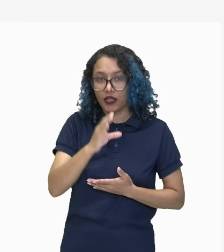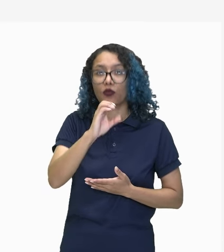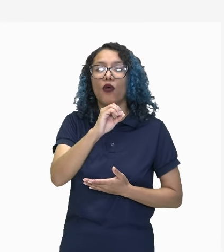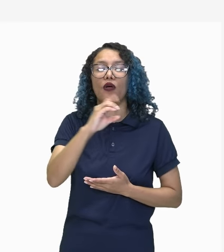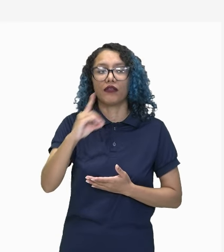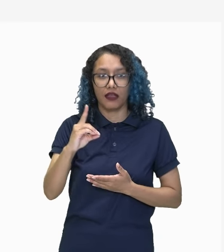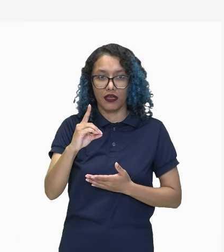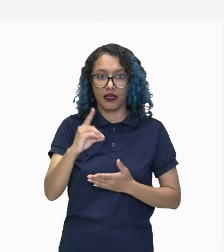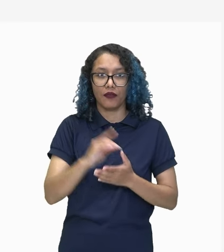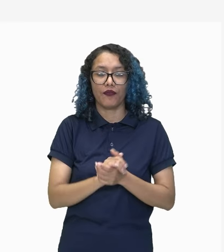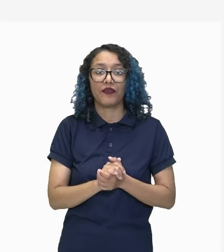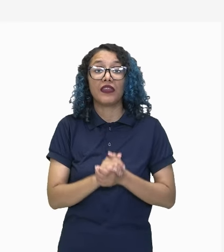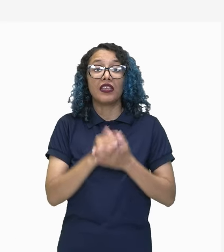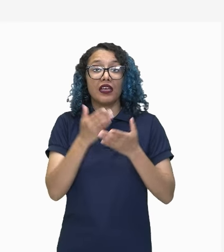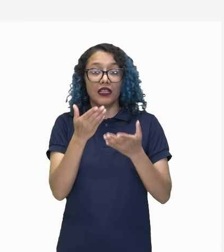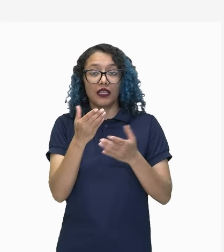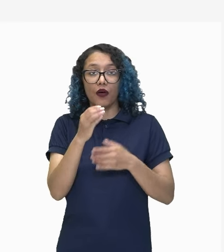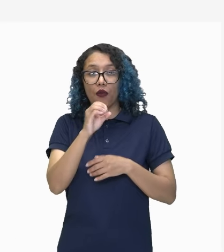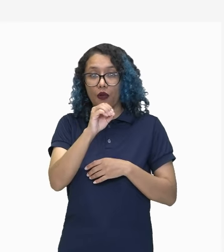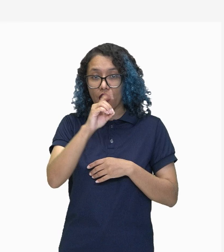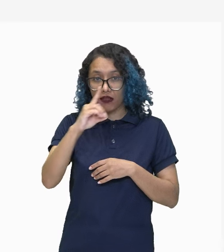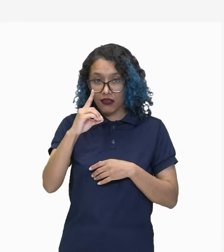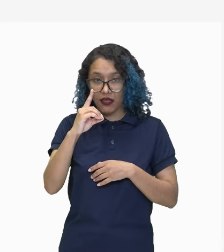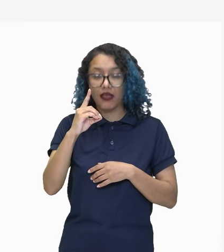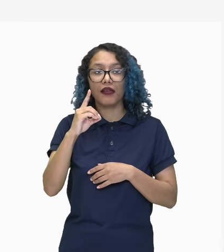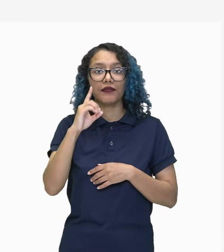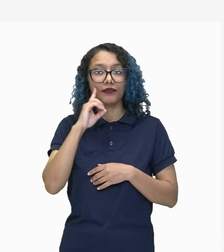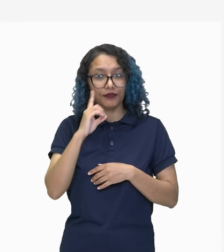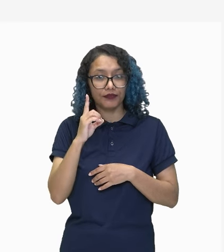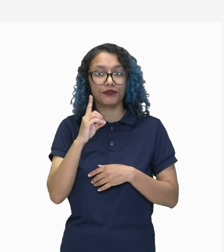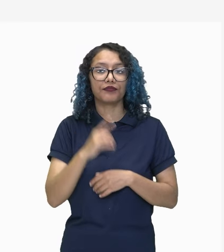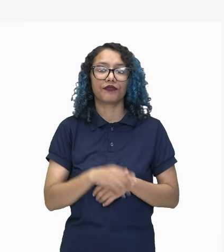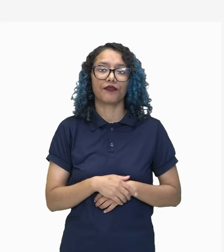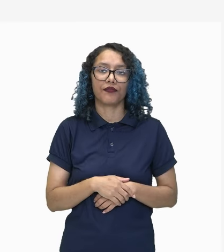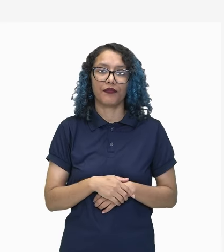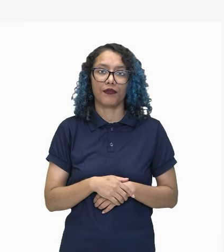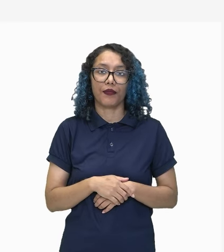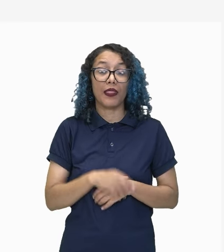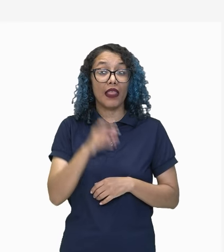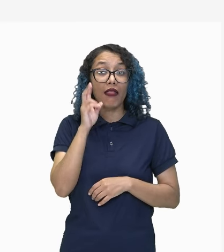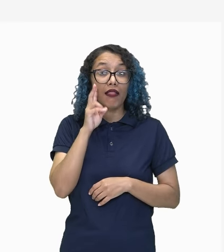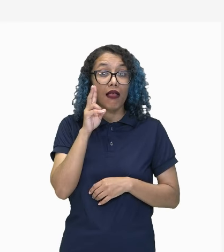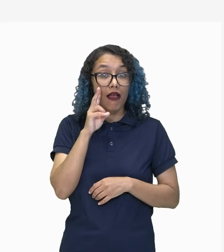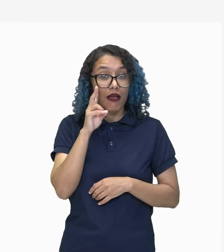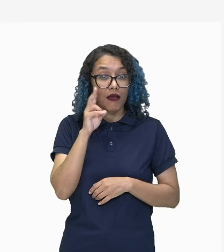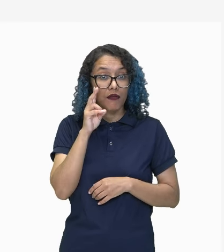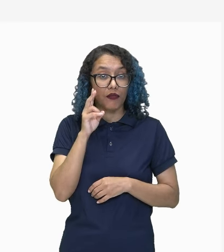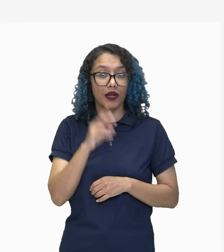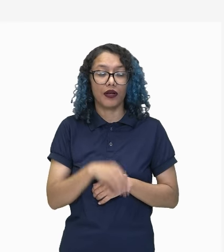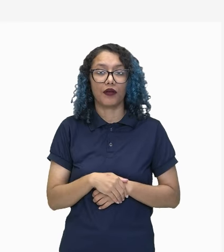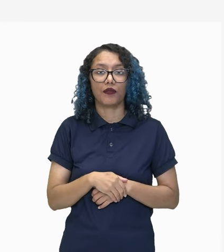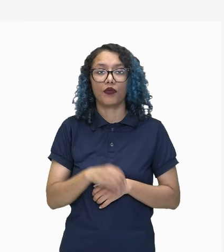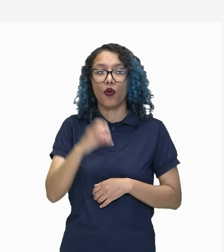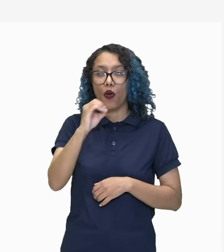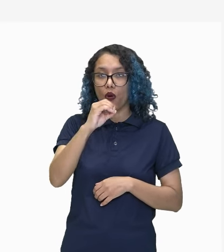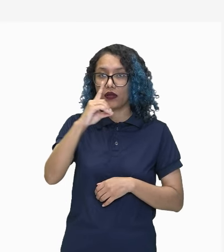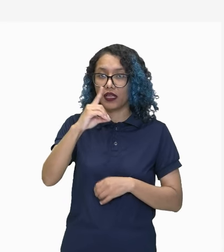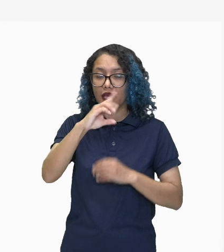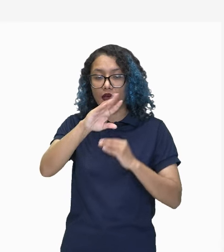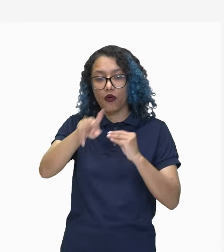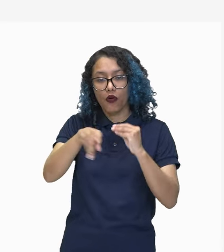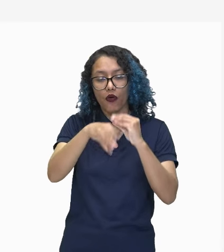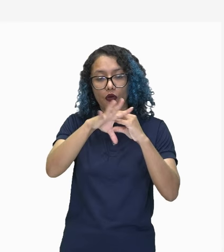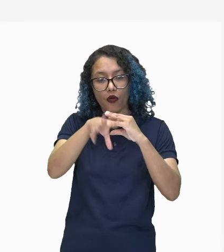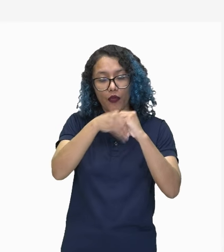falarmos em objeto direto, siglazinha OD, né? Lembrem-se sempre, o objeto direto é o complemento